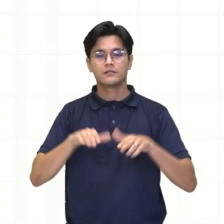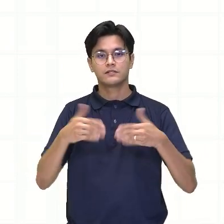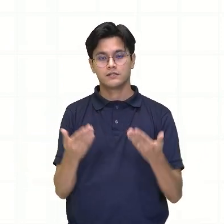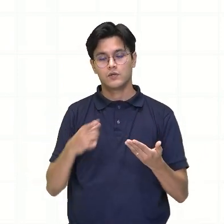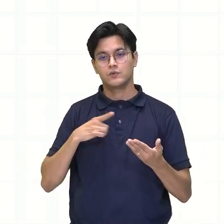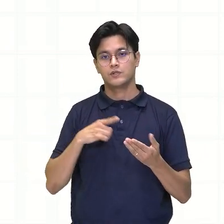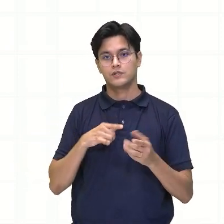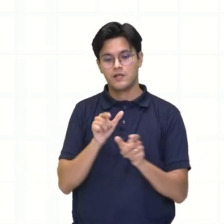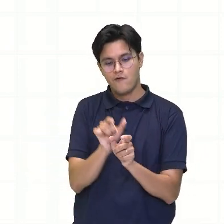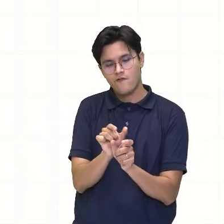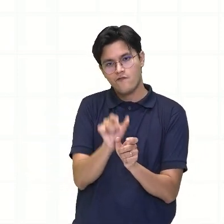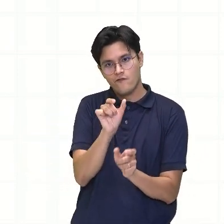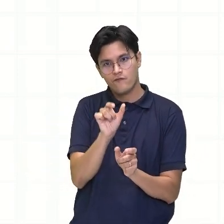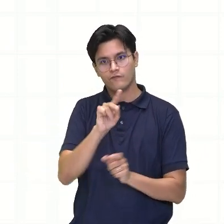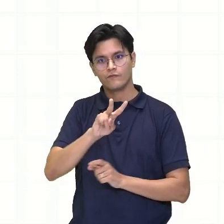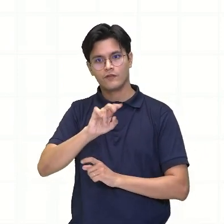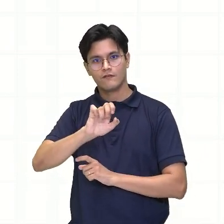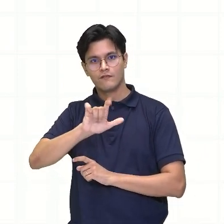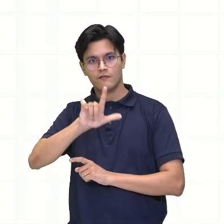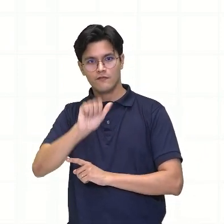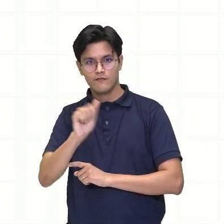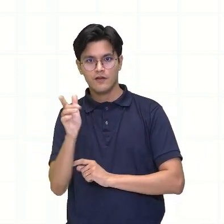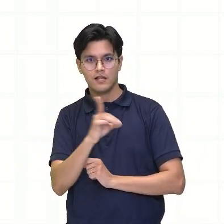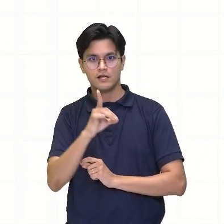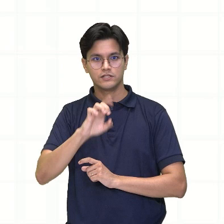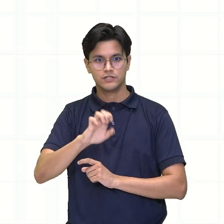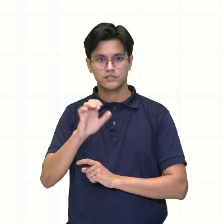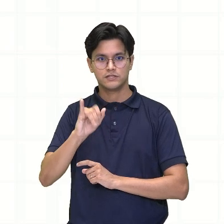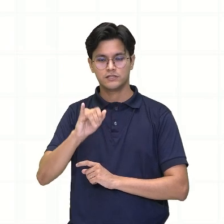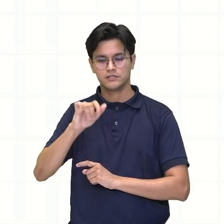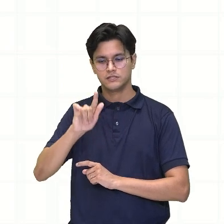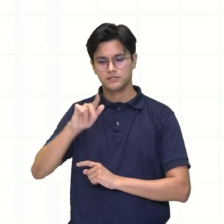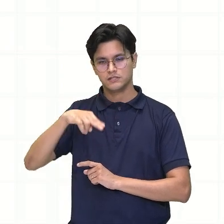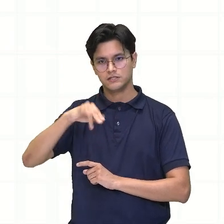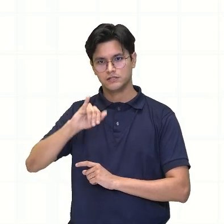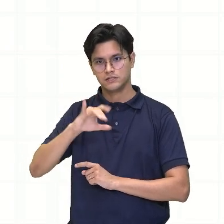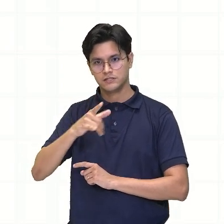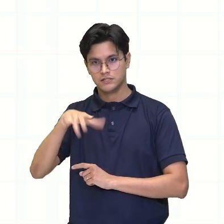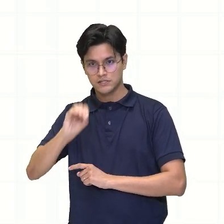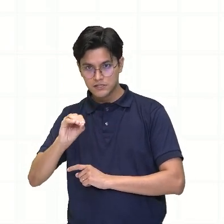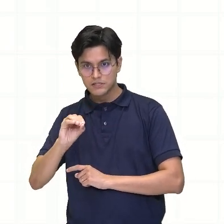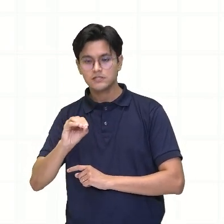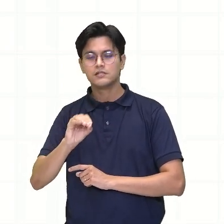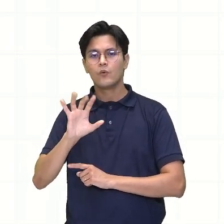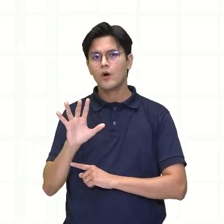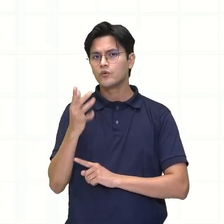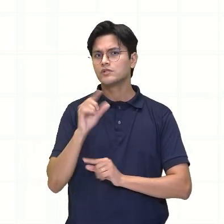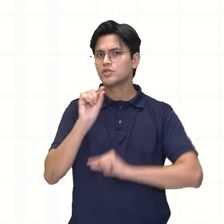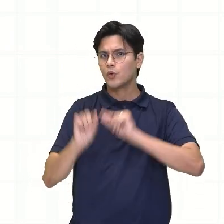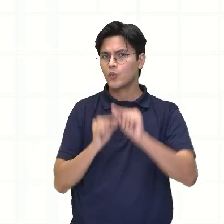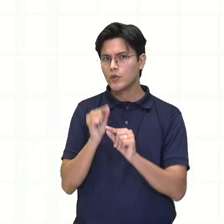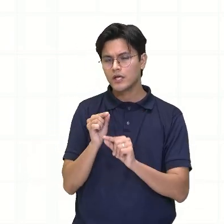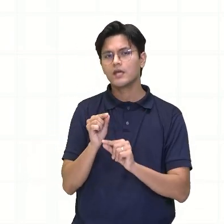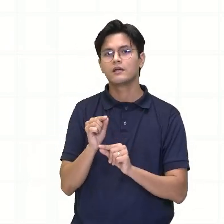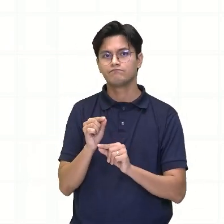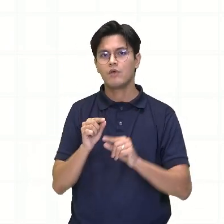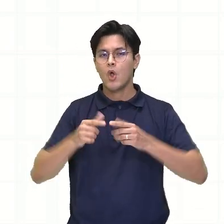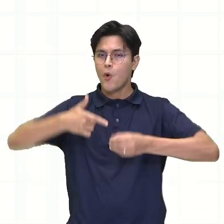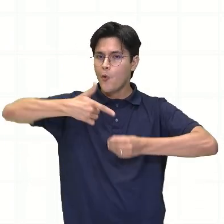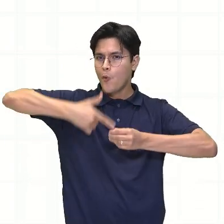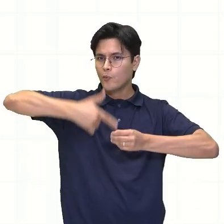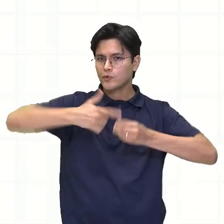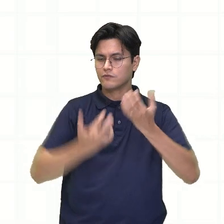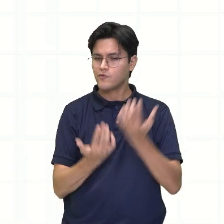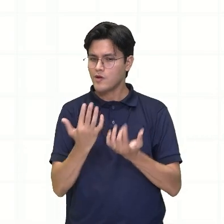nessa ignição, ou seja, vai tornar possível, né, que esse combustível seja consumido. E aí